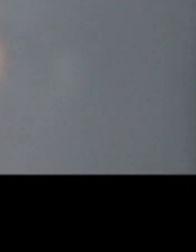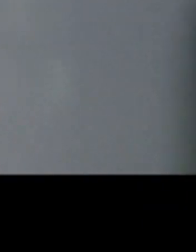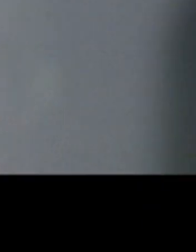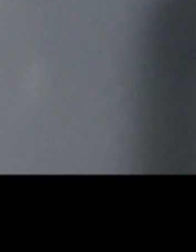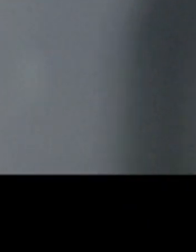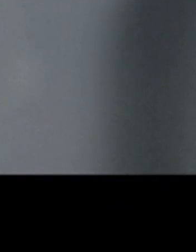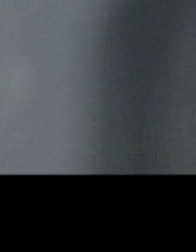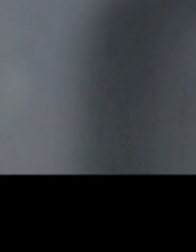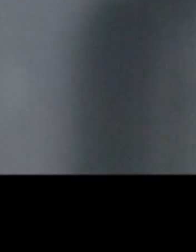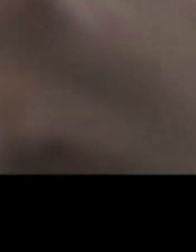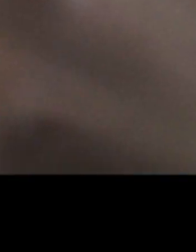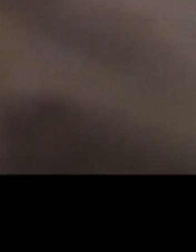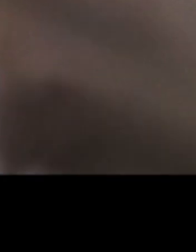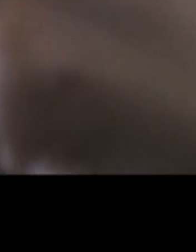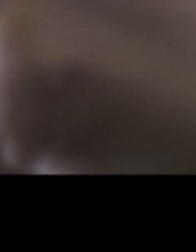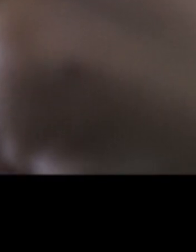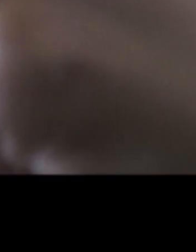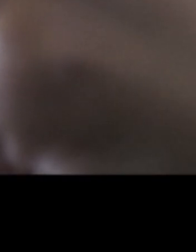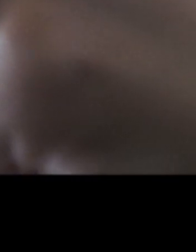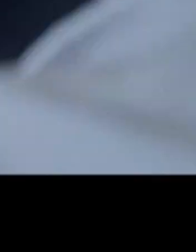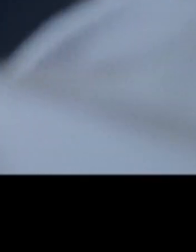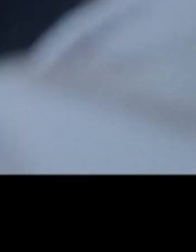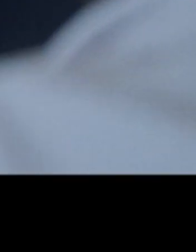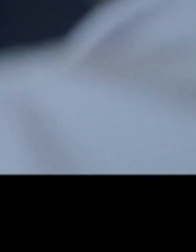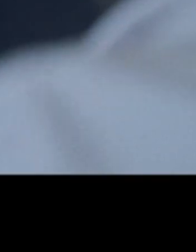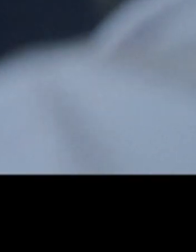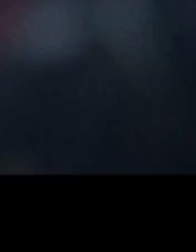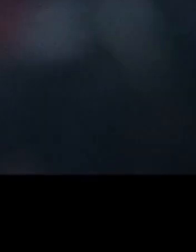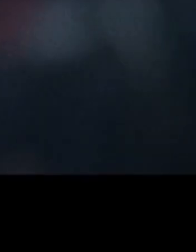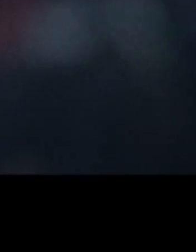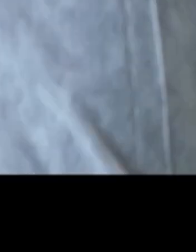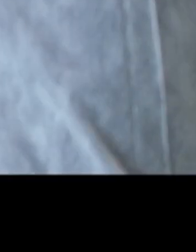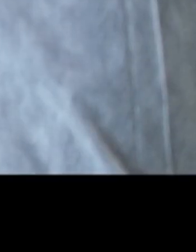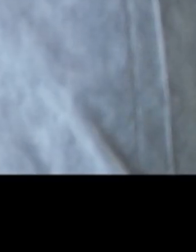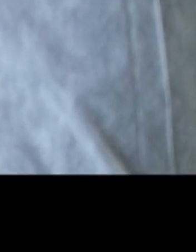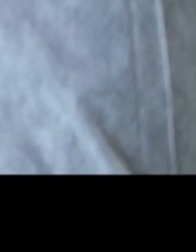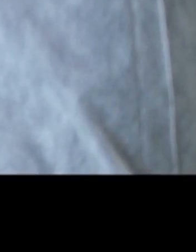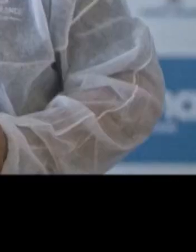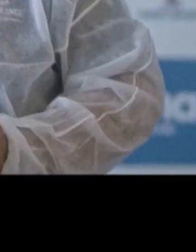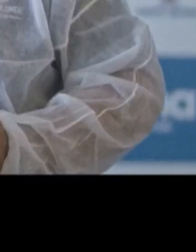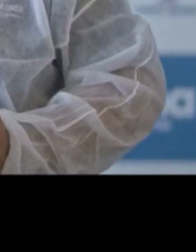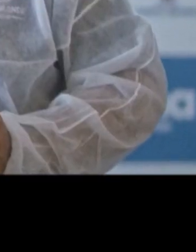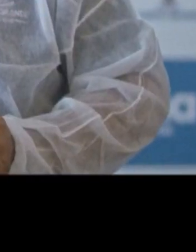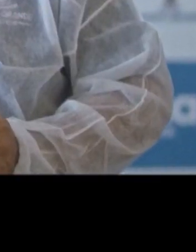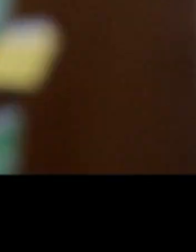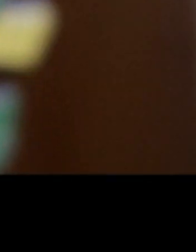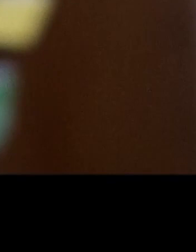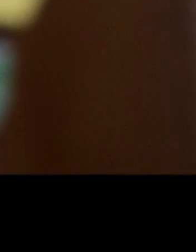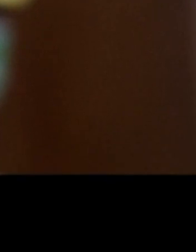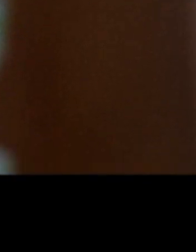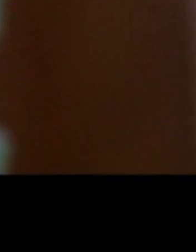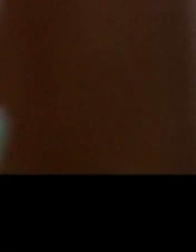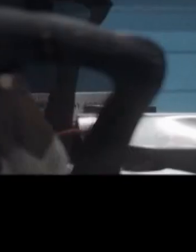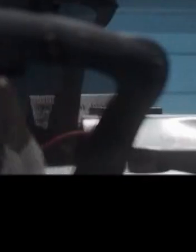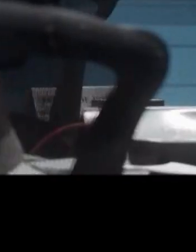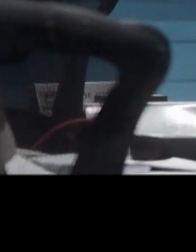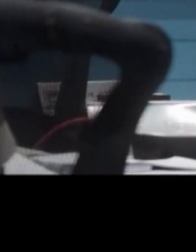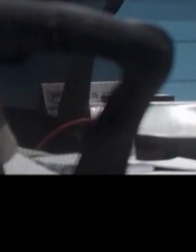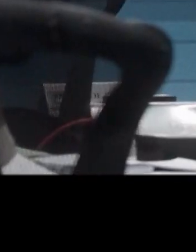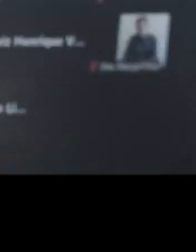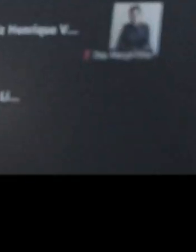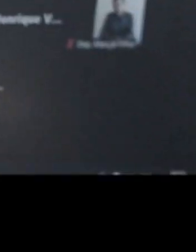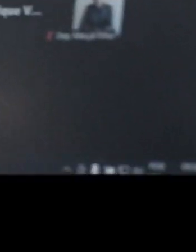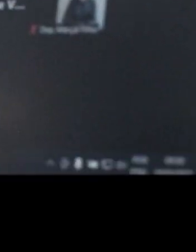esse momento que finalmente chegou. O início da vacinação. A pandemia não acabará do dia para a noite